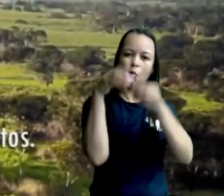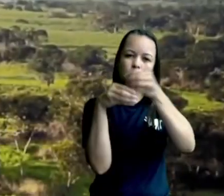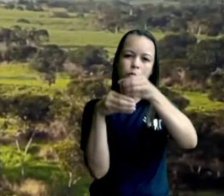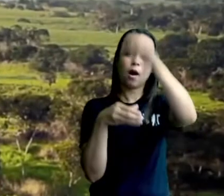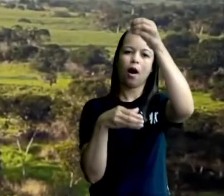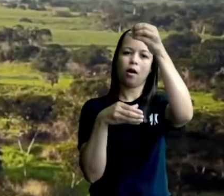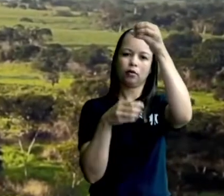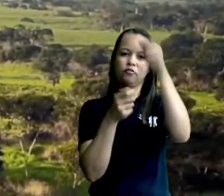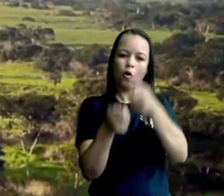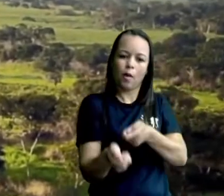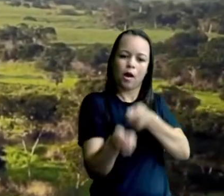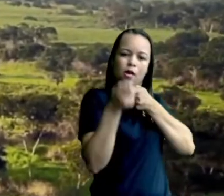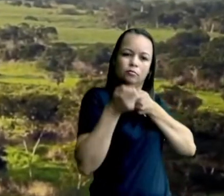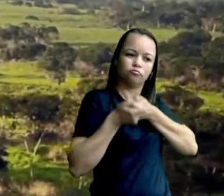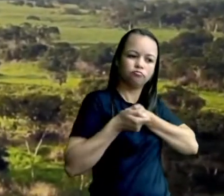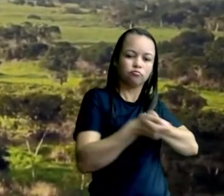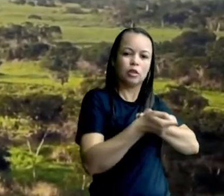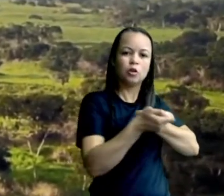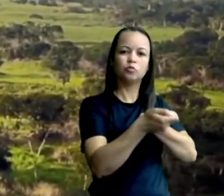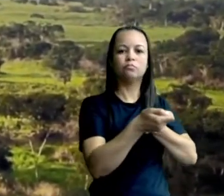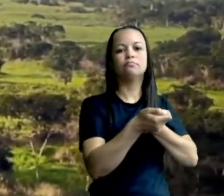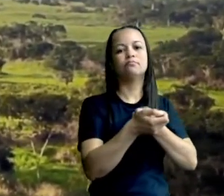espetos.